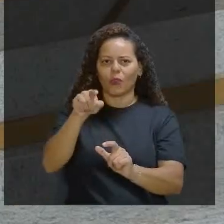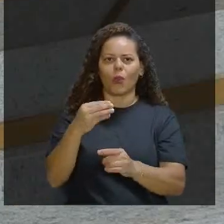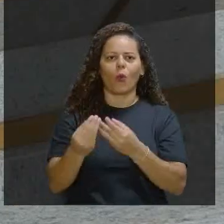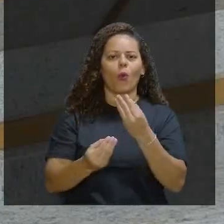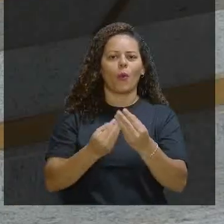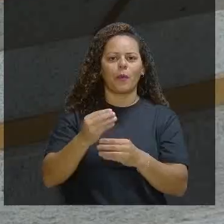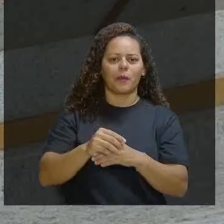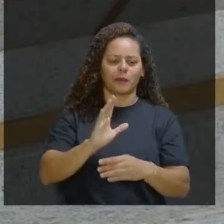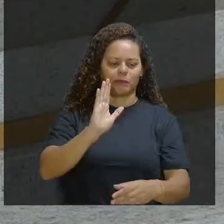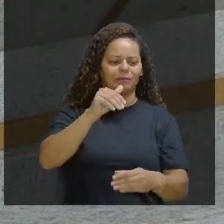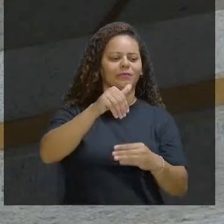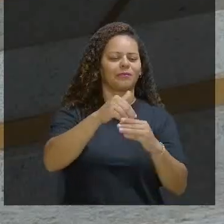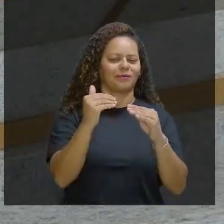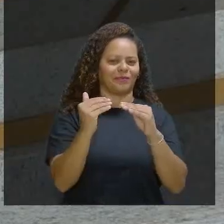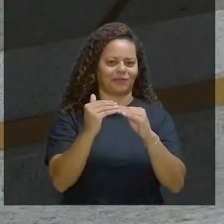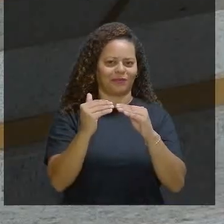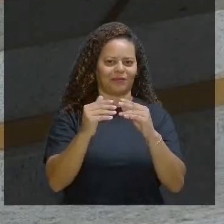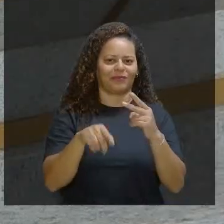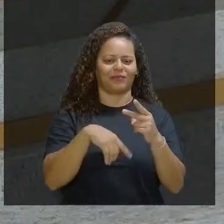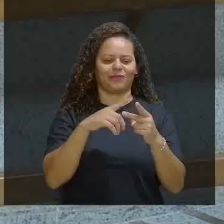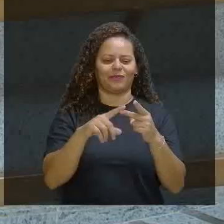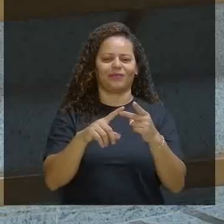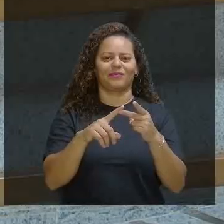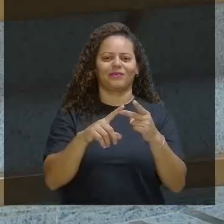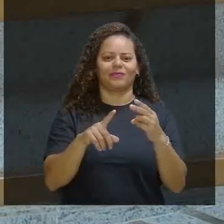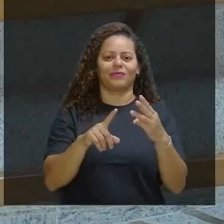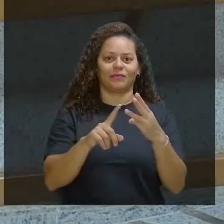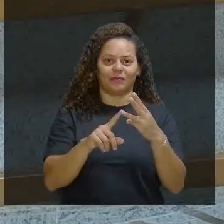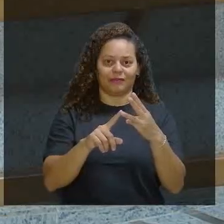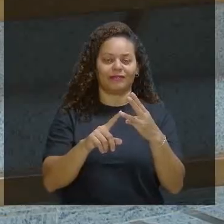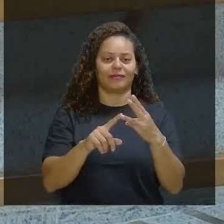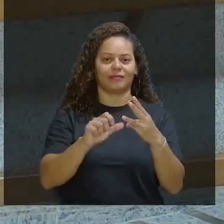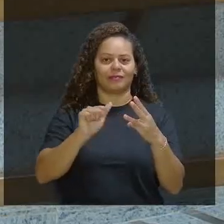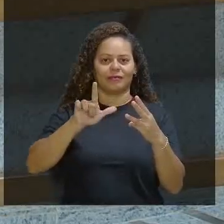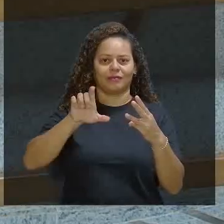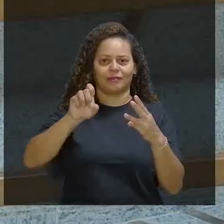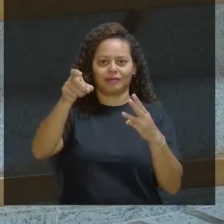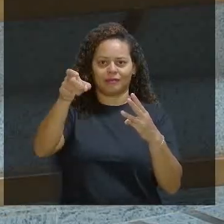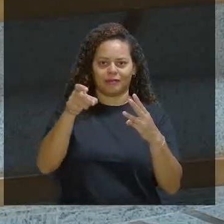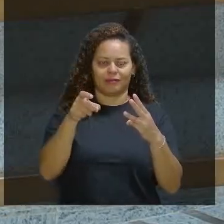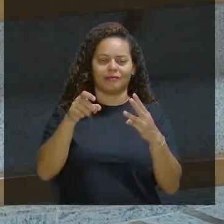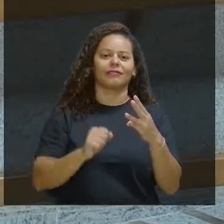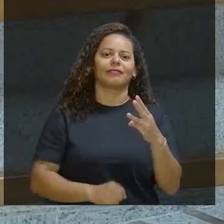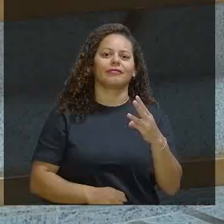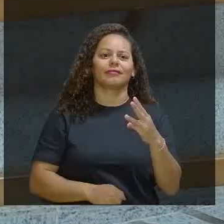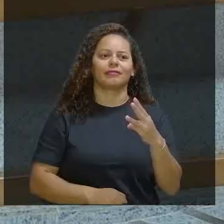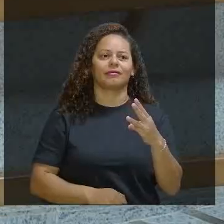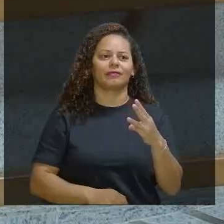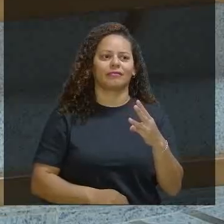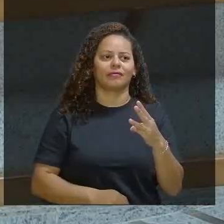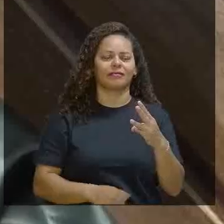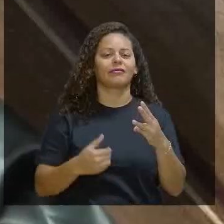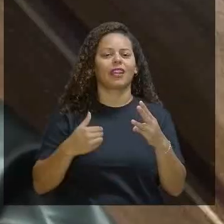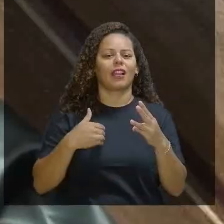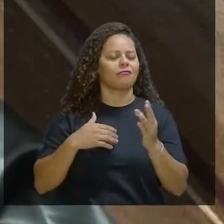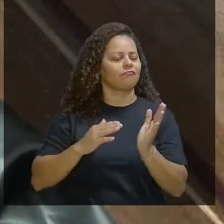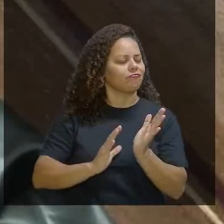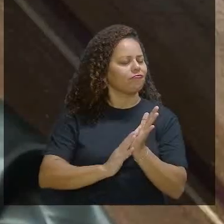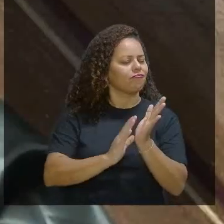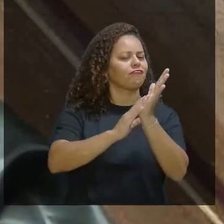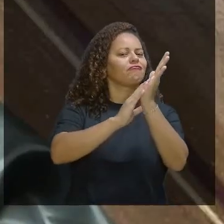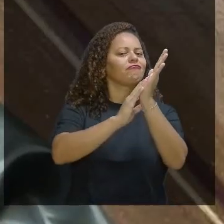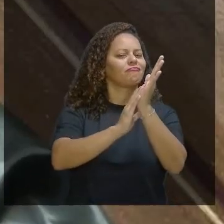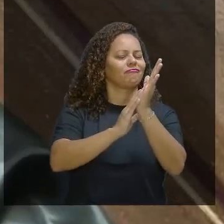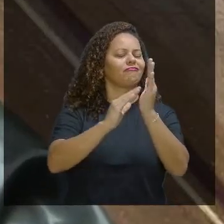Silvério? Acompanho, senhor presidente. Juiz Alex Lamy? Presidente, louvo e